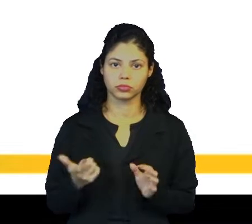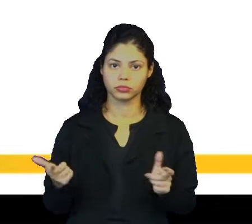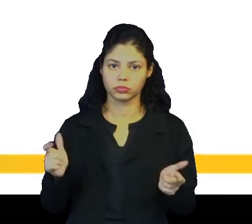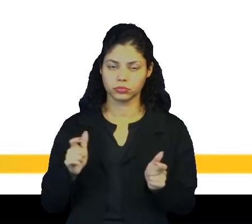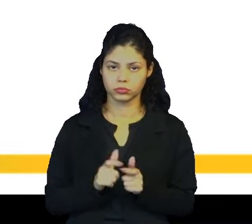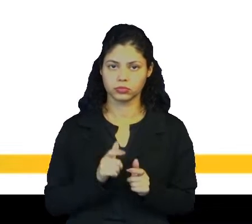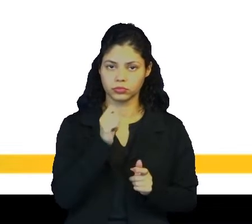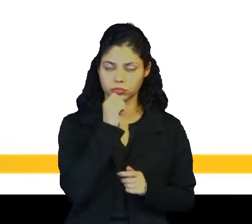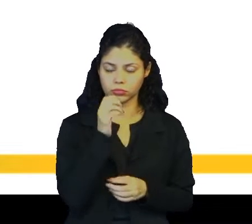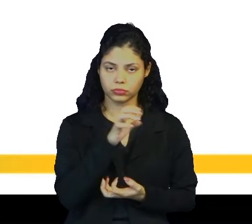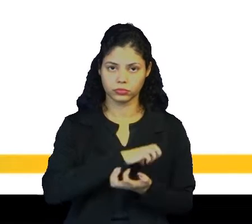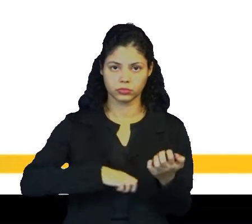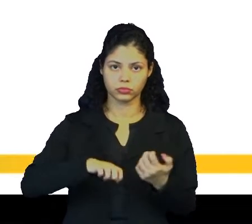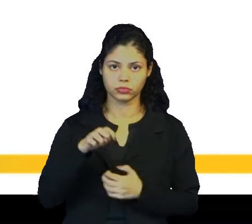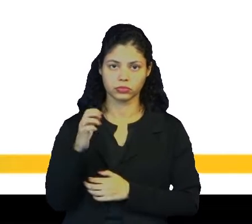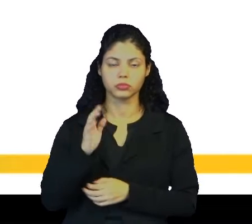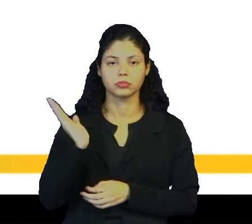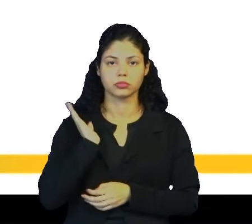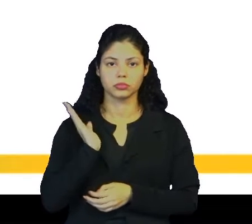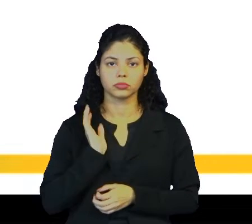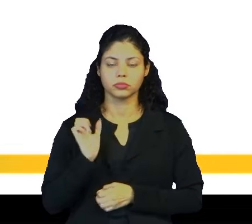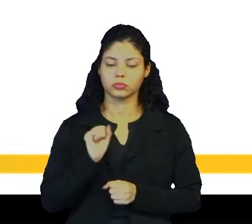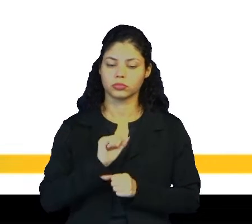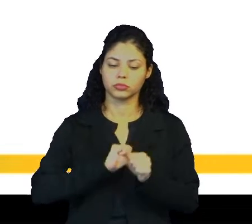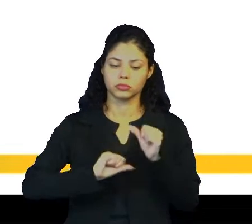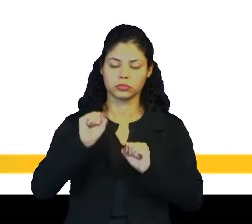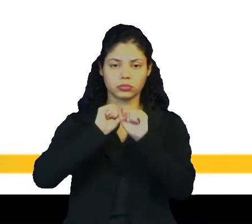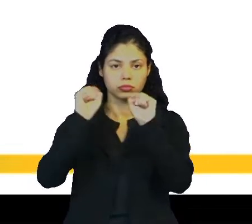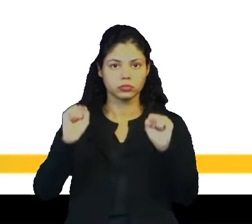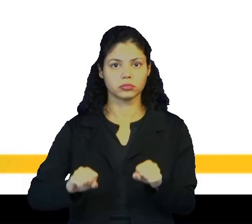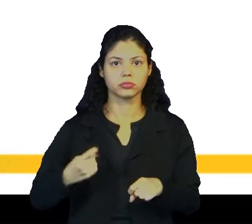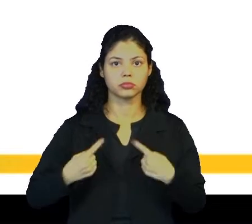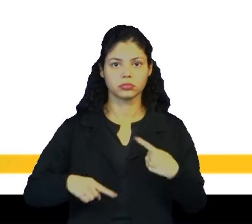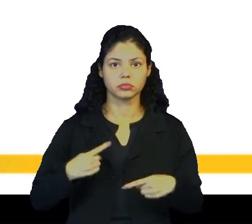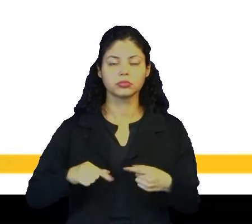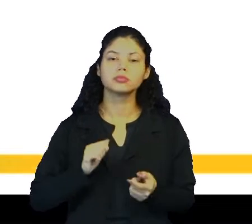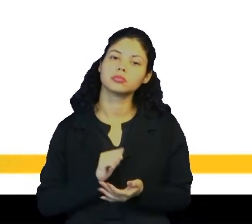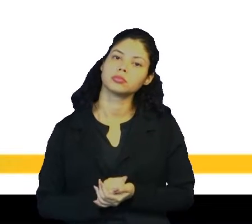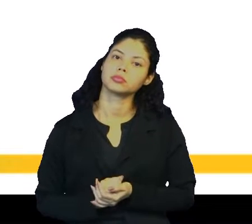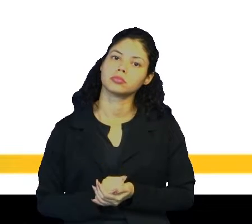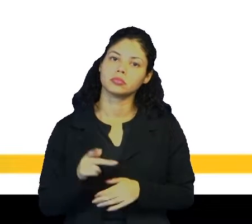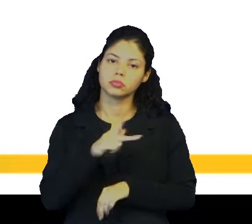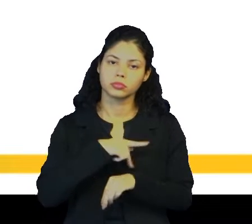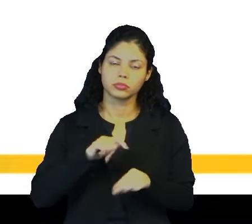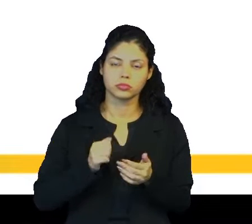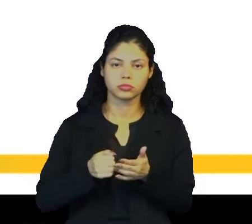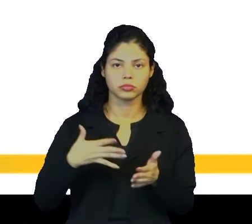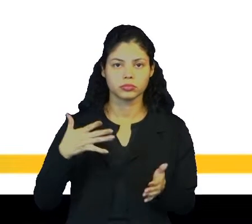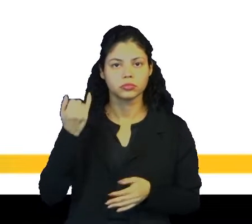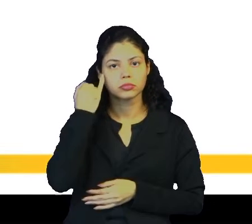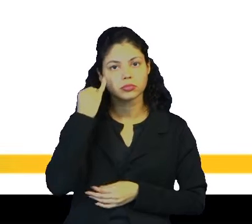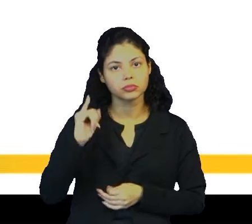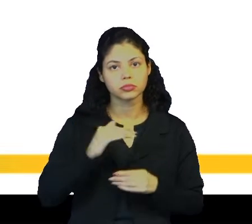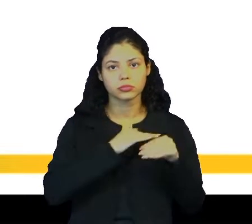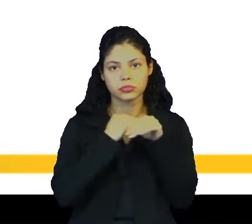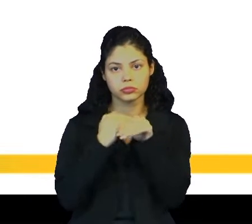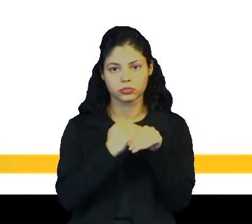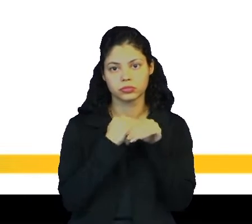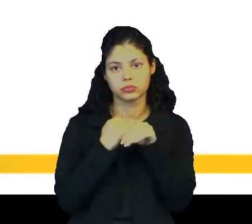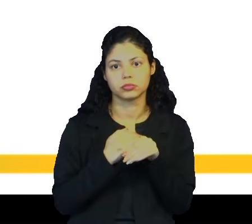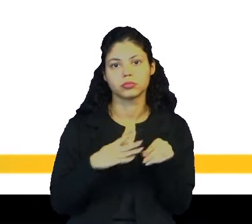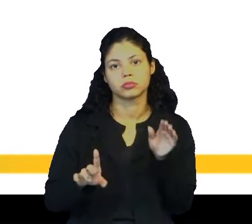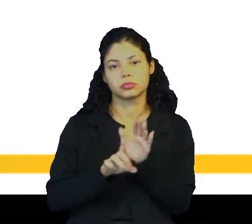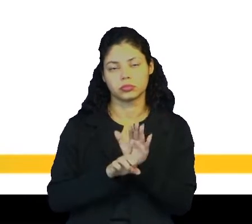as revoluções burguesas acabaram mudando o sistema político de muitos países. As ideias de igualdade